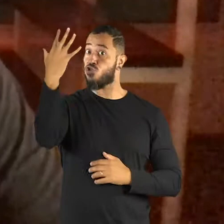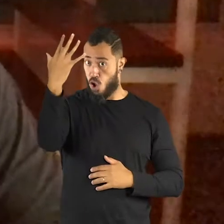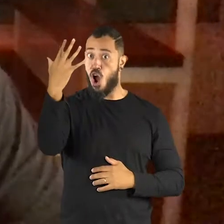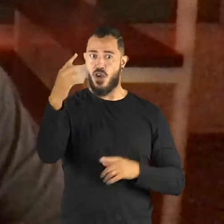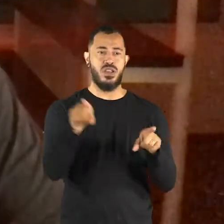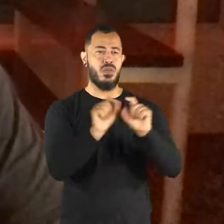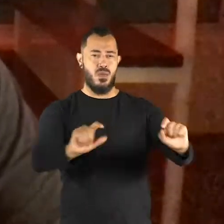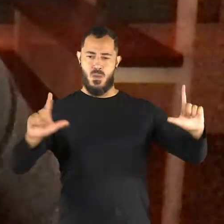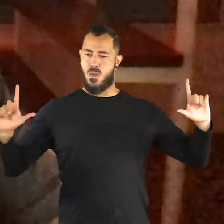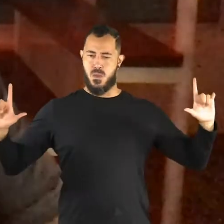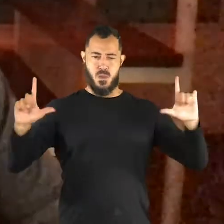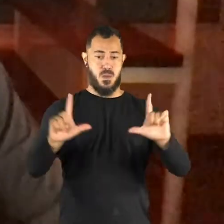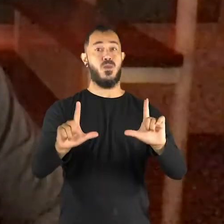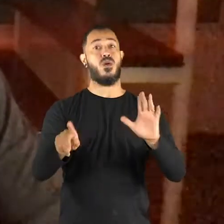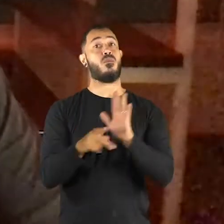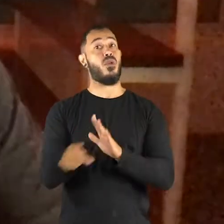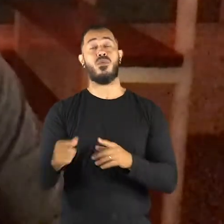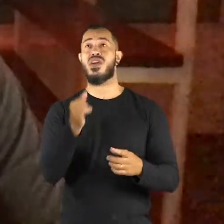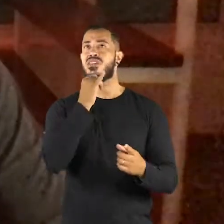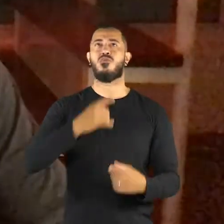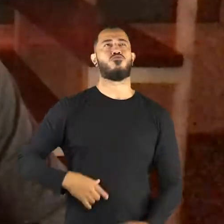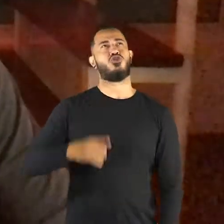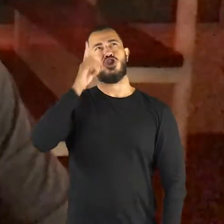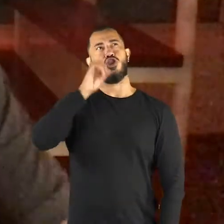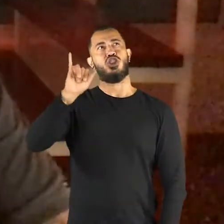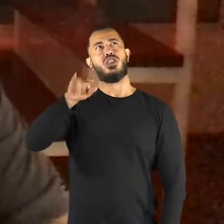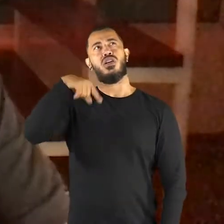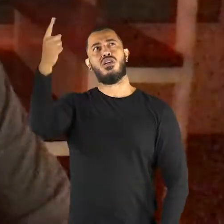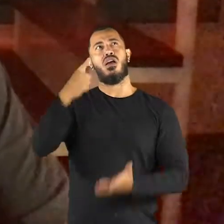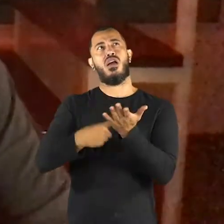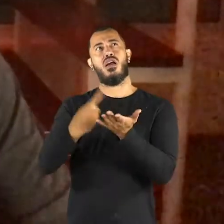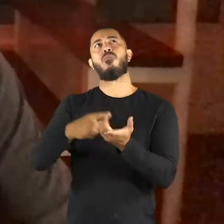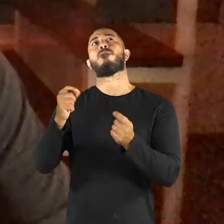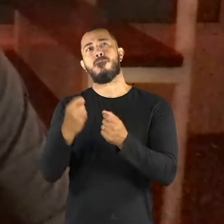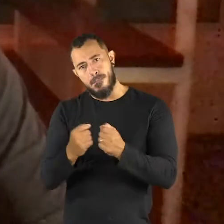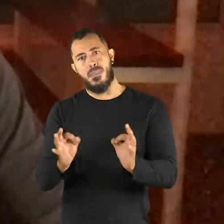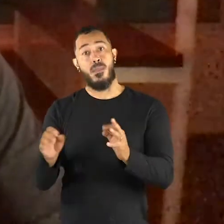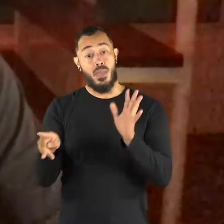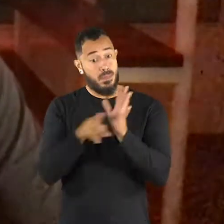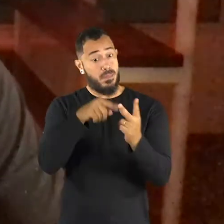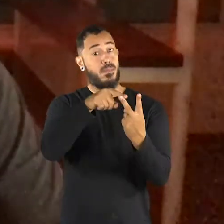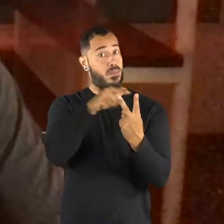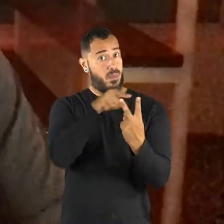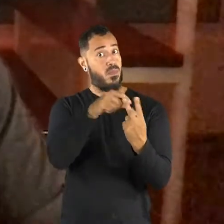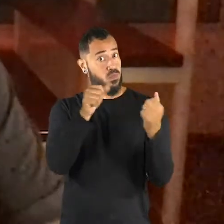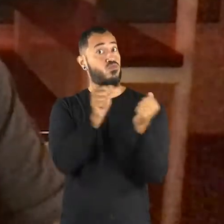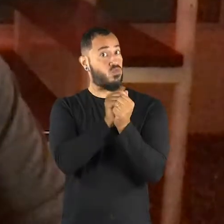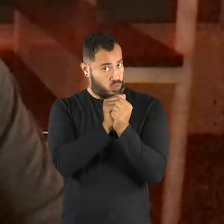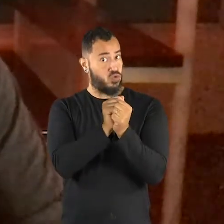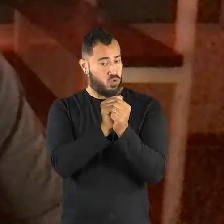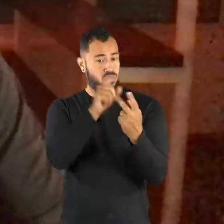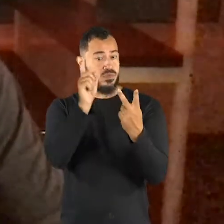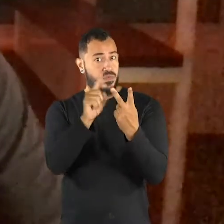plano de filmagem. Por exemplo, no dia tal vamos filmar tal cena em tal lugar. Esse tipo de organização é muito necessária. Então o assistente